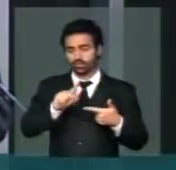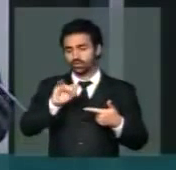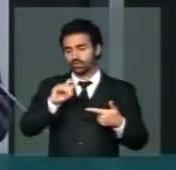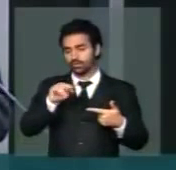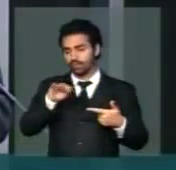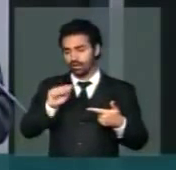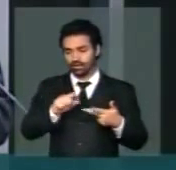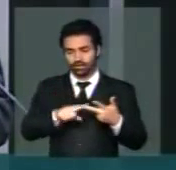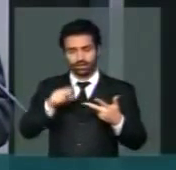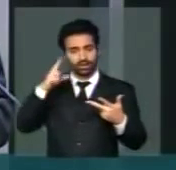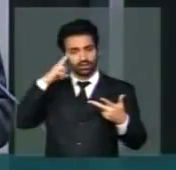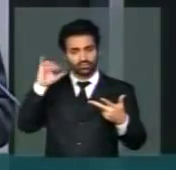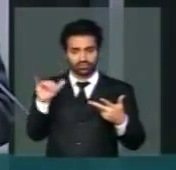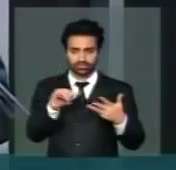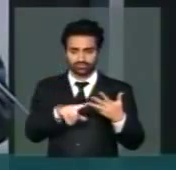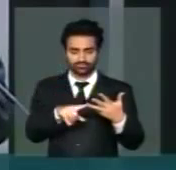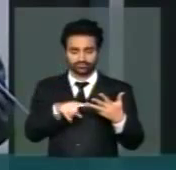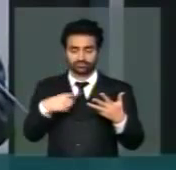Haiti.